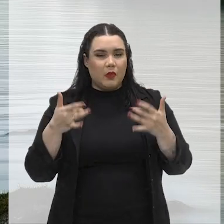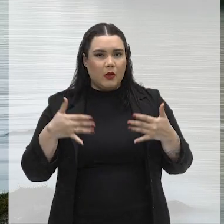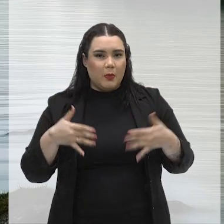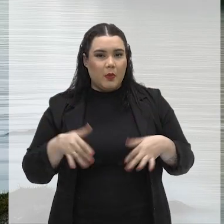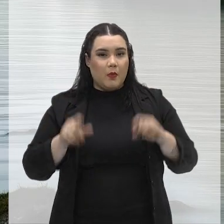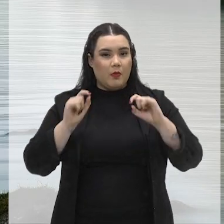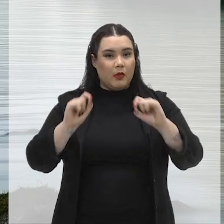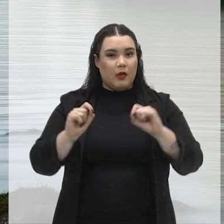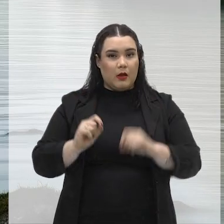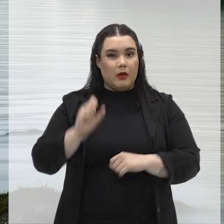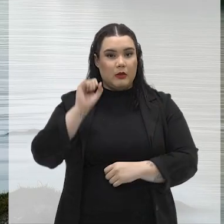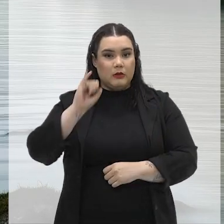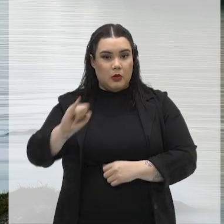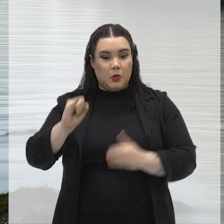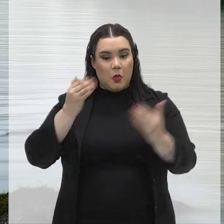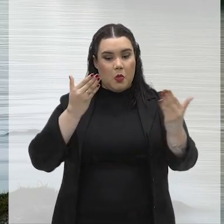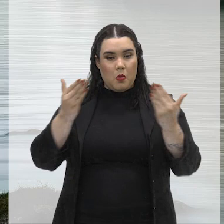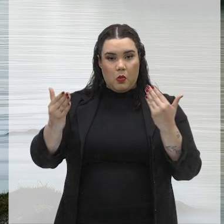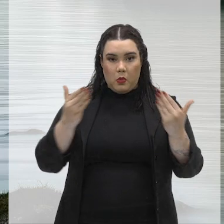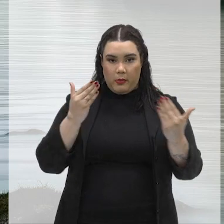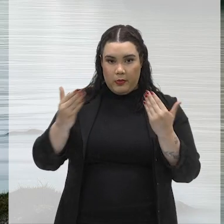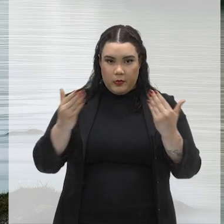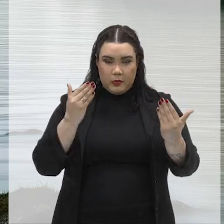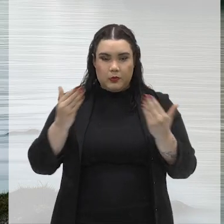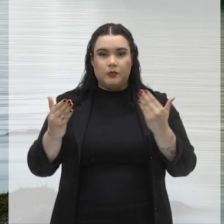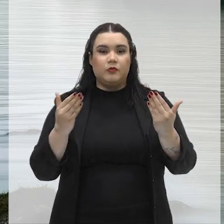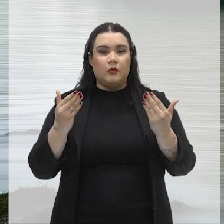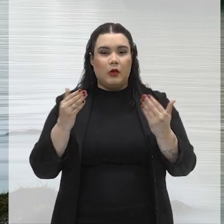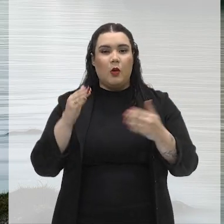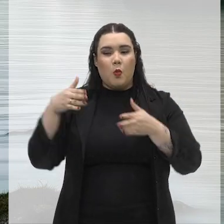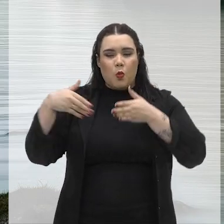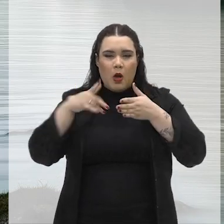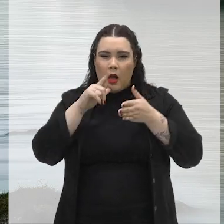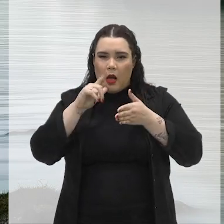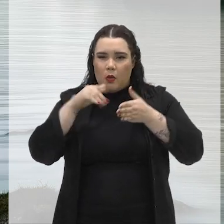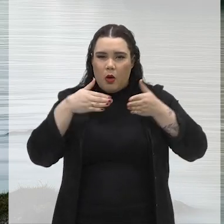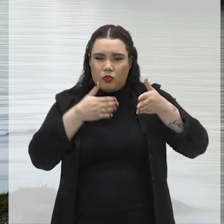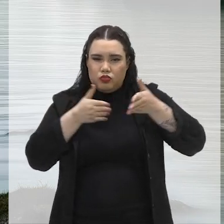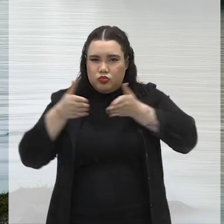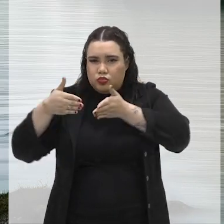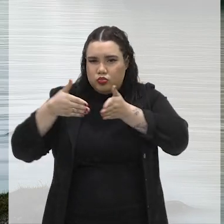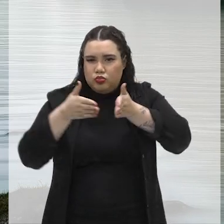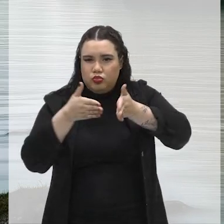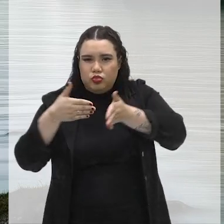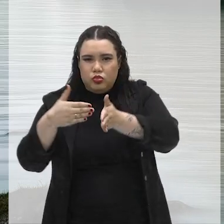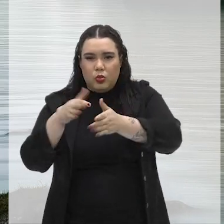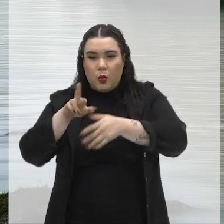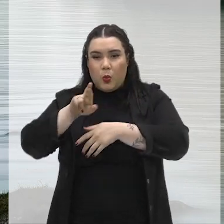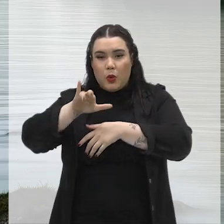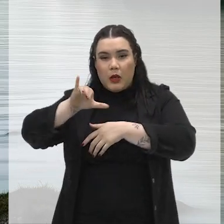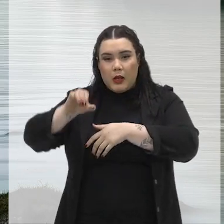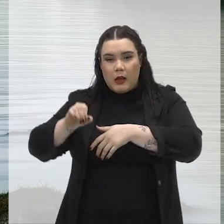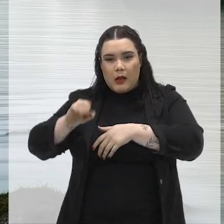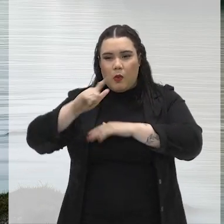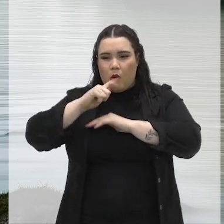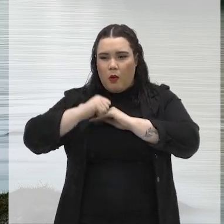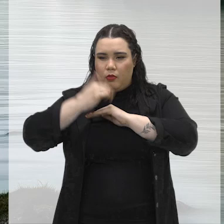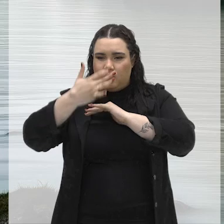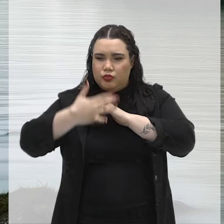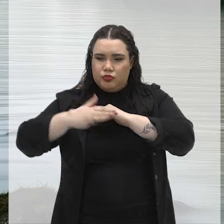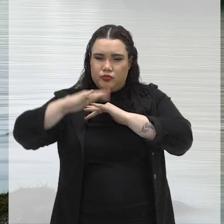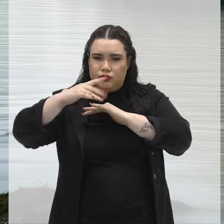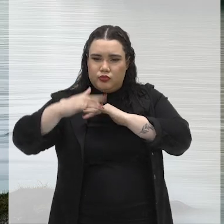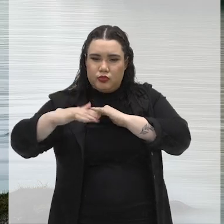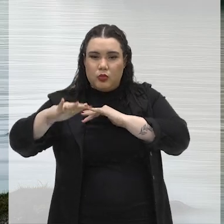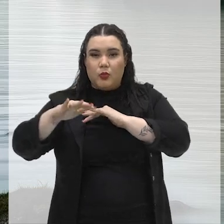nós comparássemos o tamanho do Rio Amazonas com a história de todo o universo, a